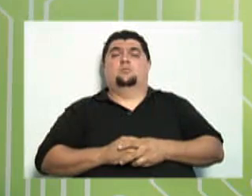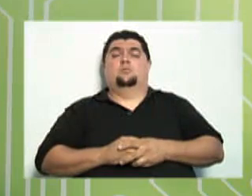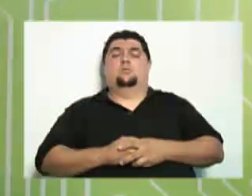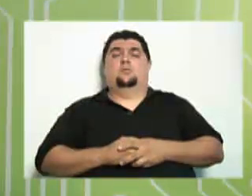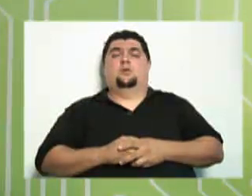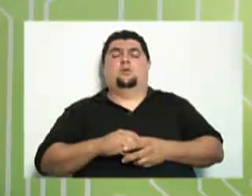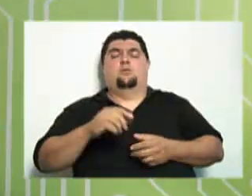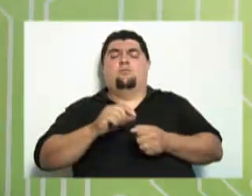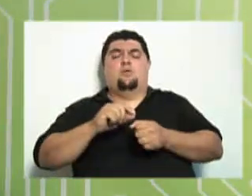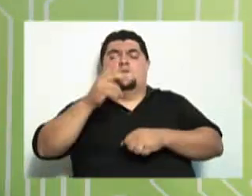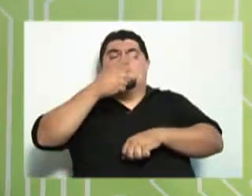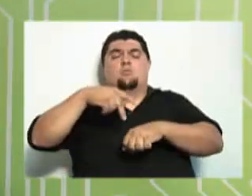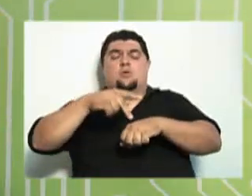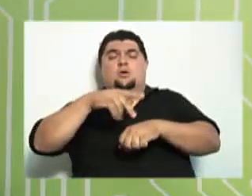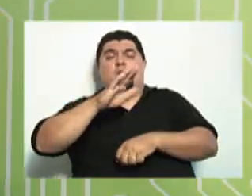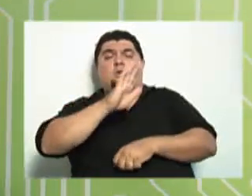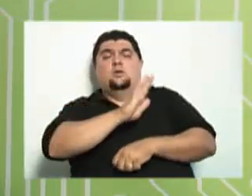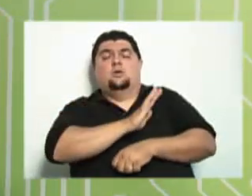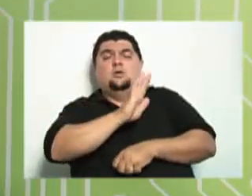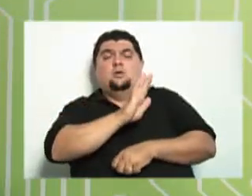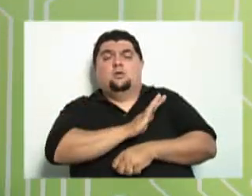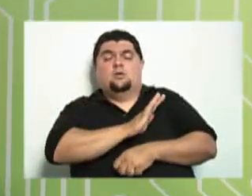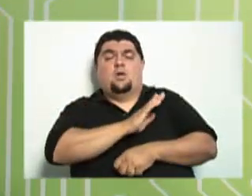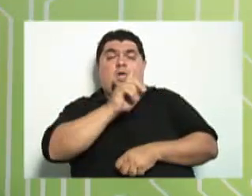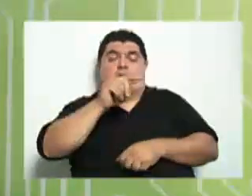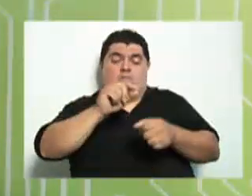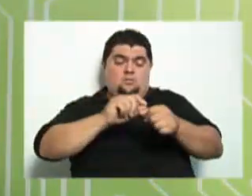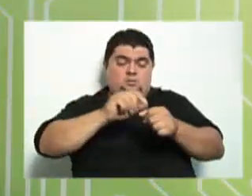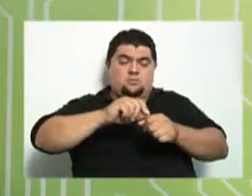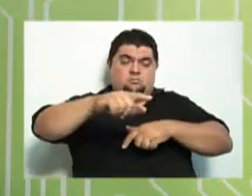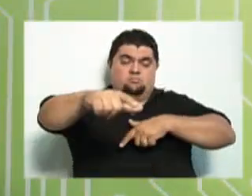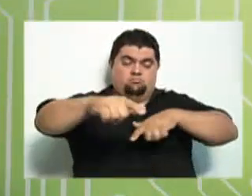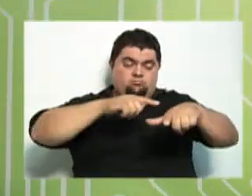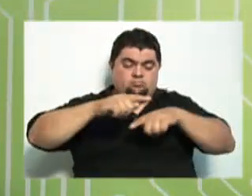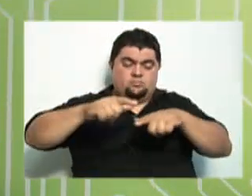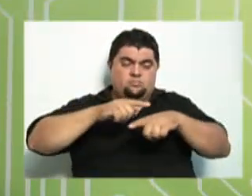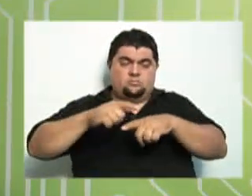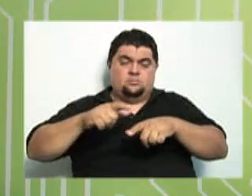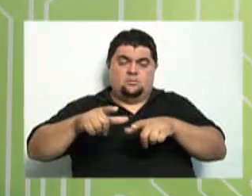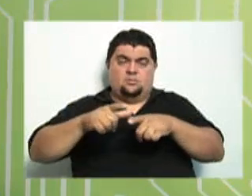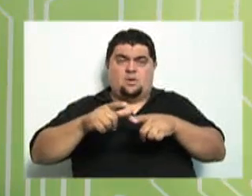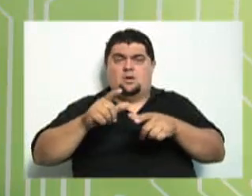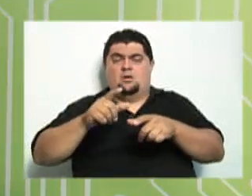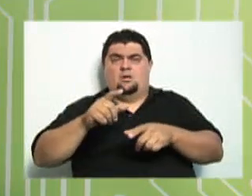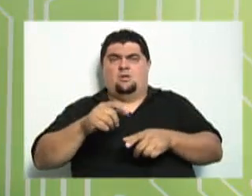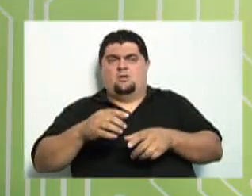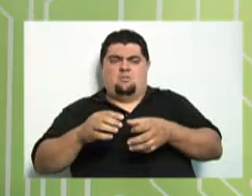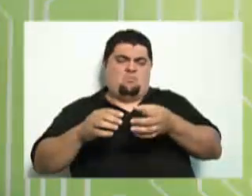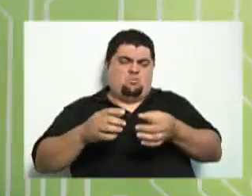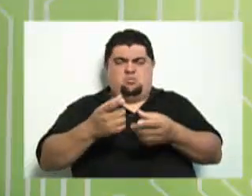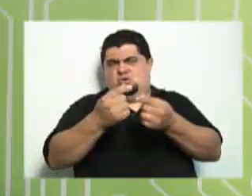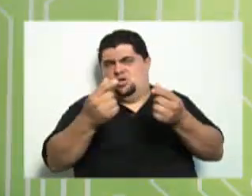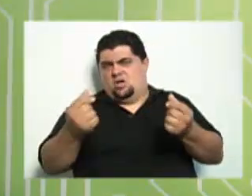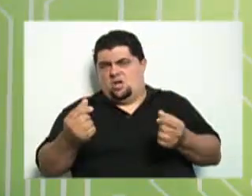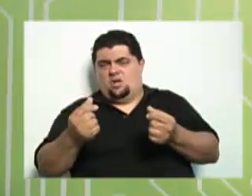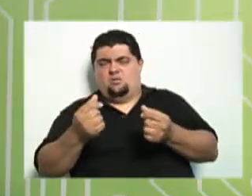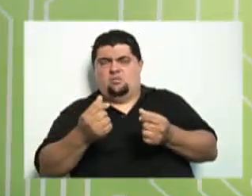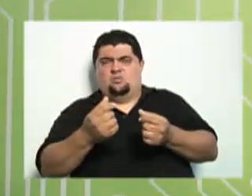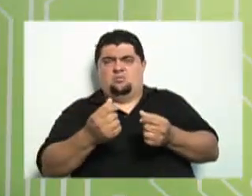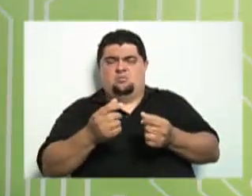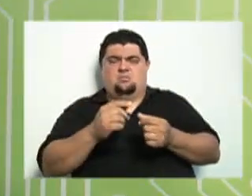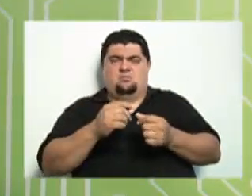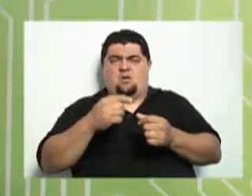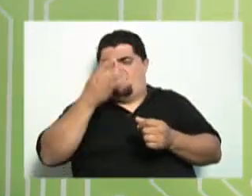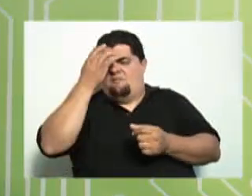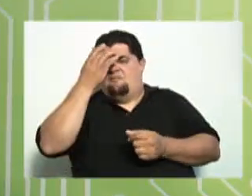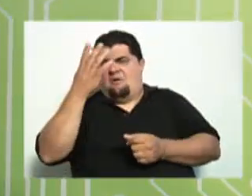ser rica é a produção de bens e serviços. Não é a produção de moeda, de papel, dinheiro, o que seria muito mais